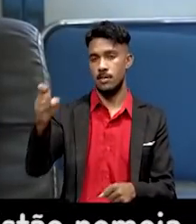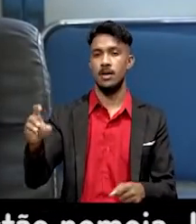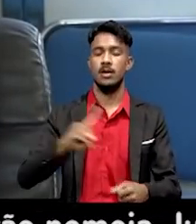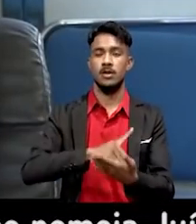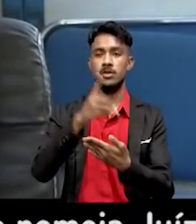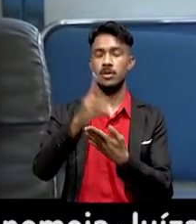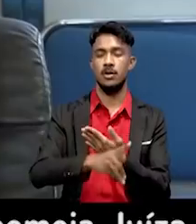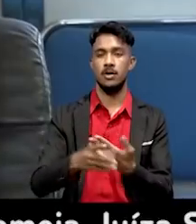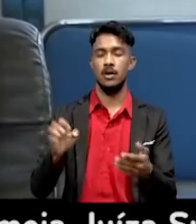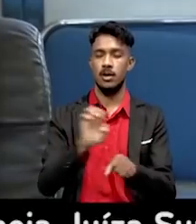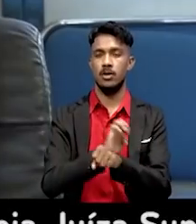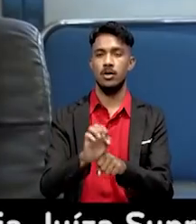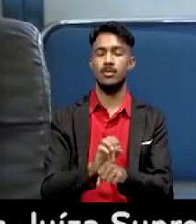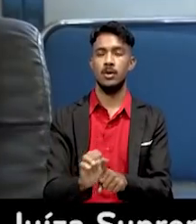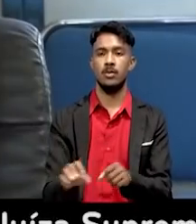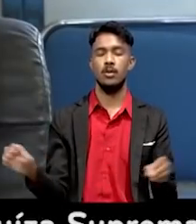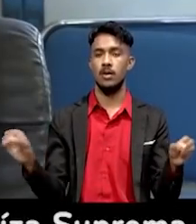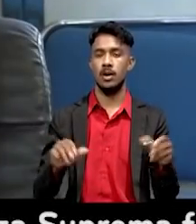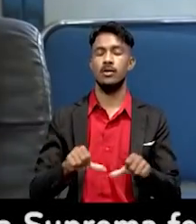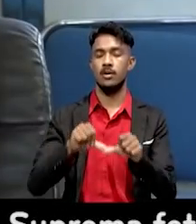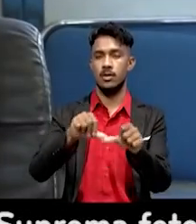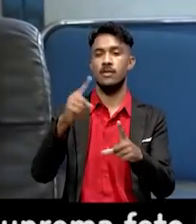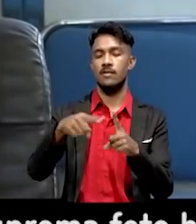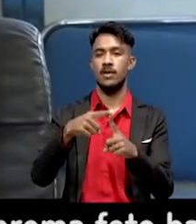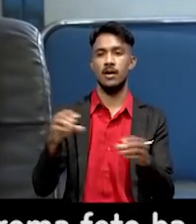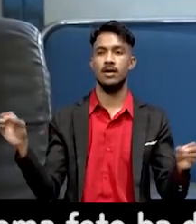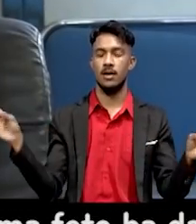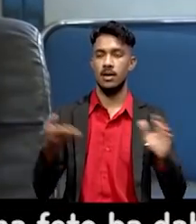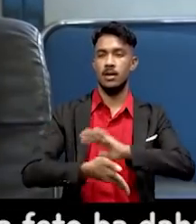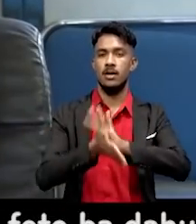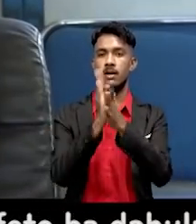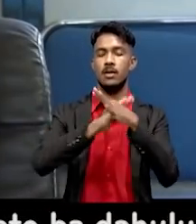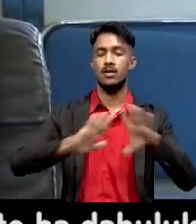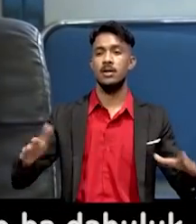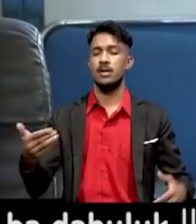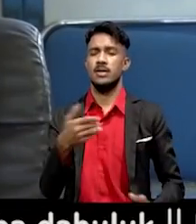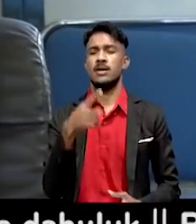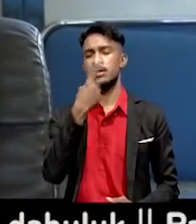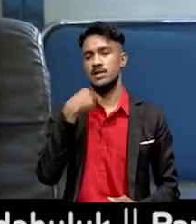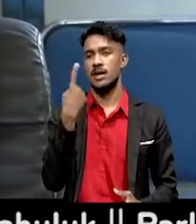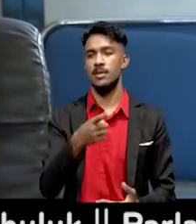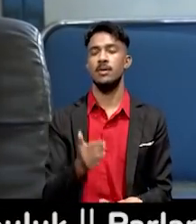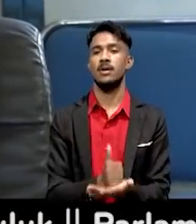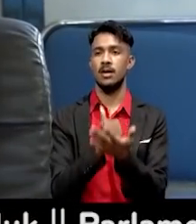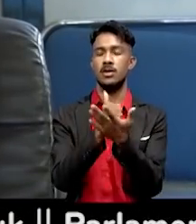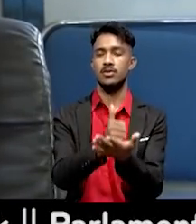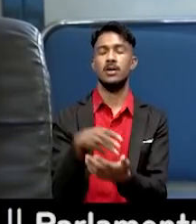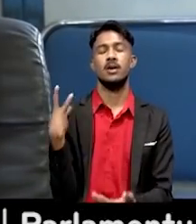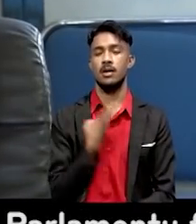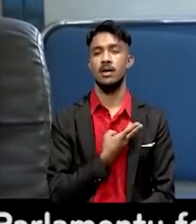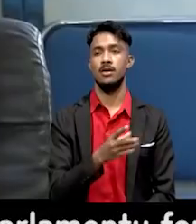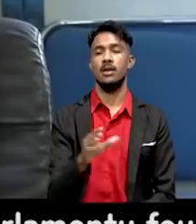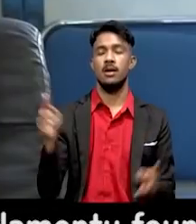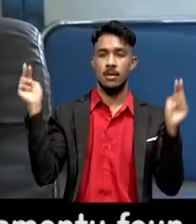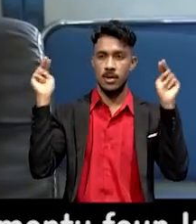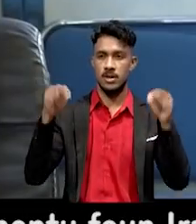Timor Leste né Lalau wanira laiha estabilidade e sema contribui e bela garante da né ita precisa figura